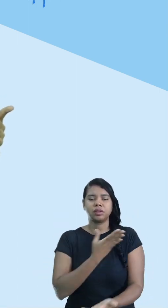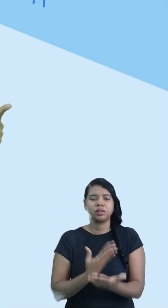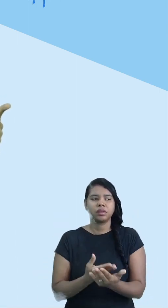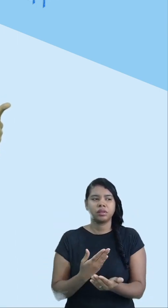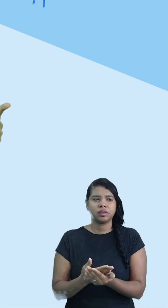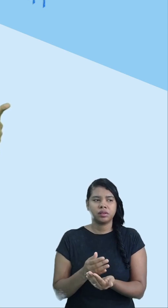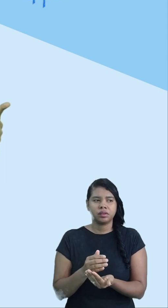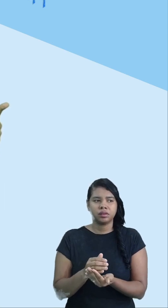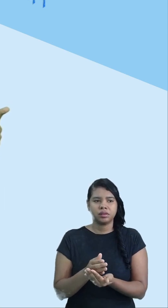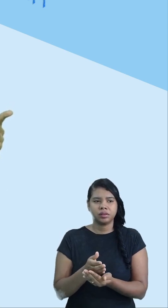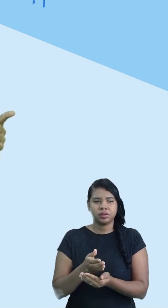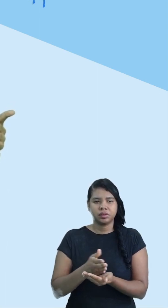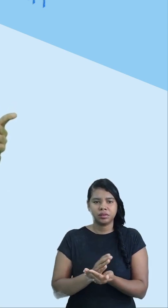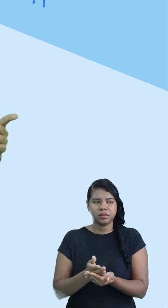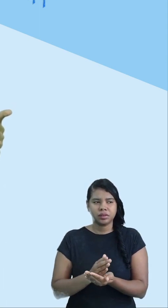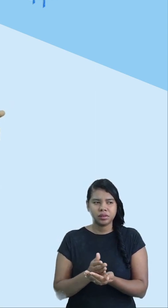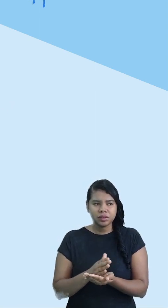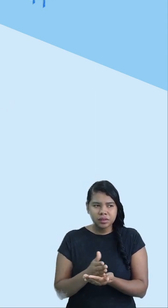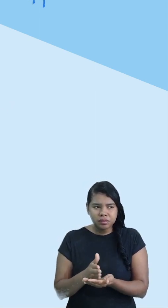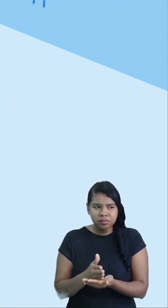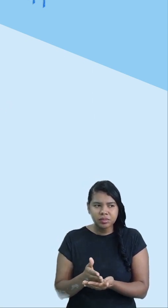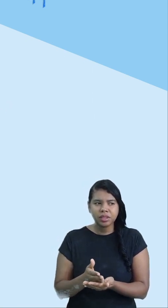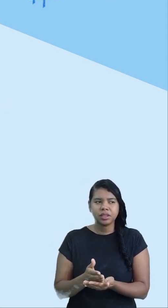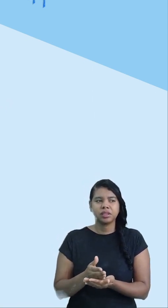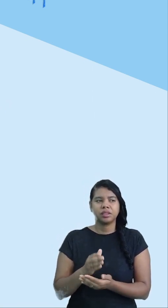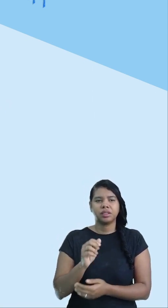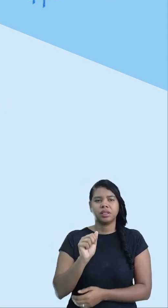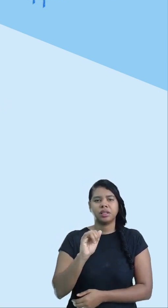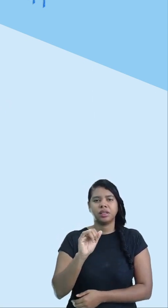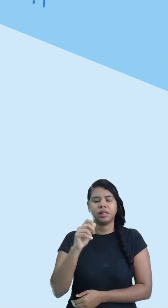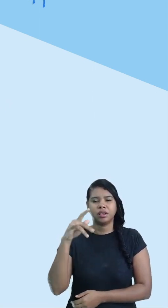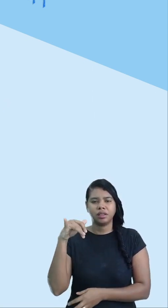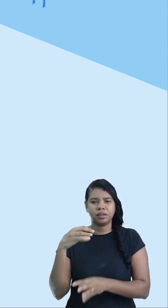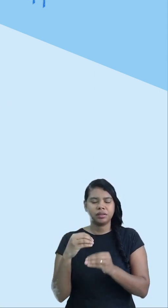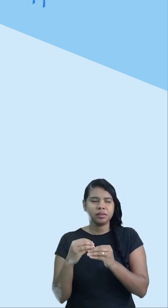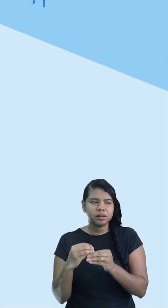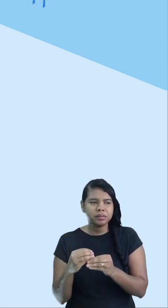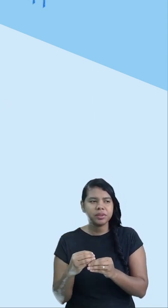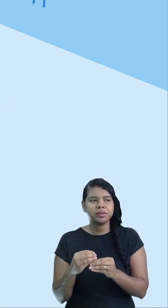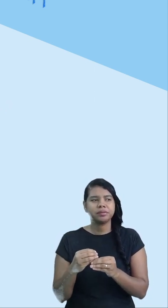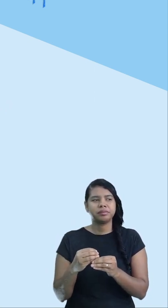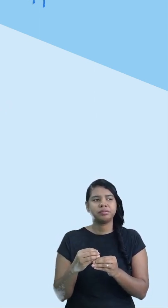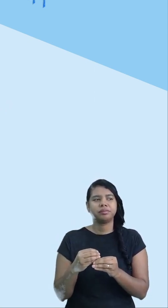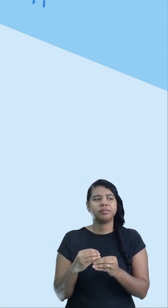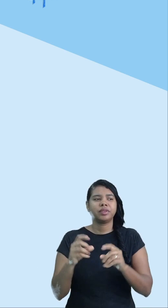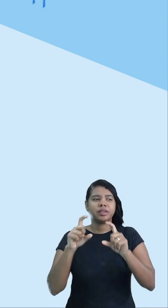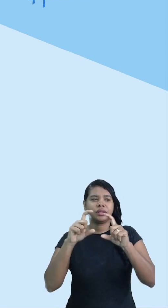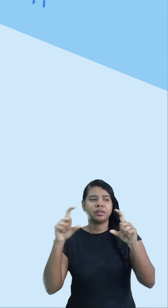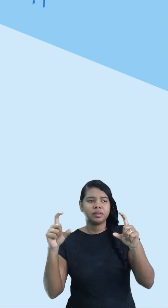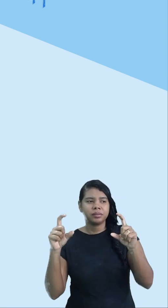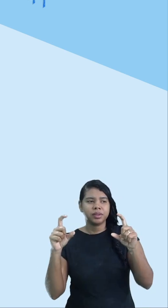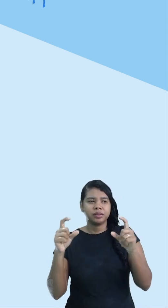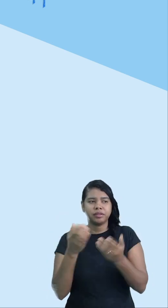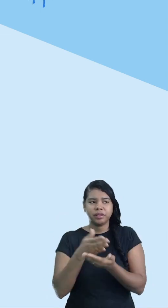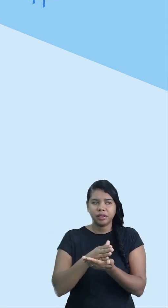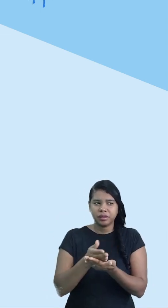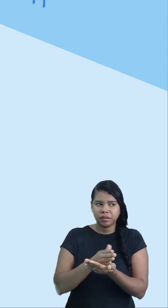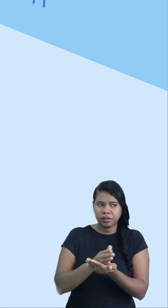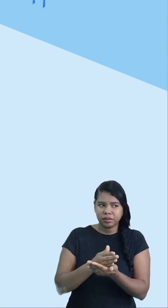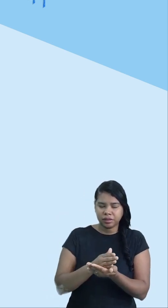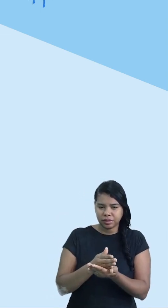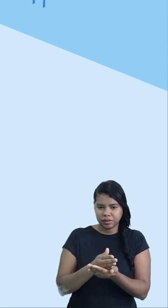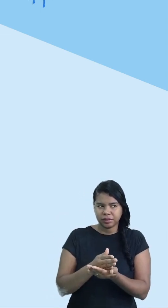macaxeira, aipim e mandioca. Aí tem lá, aipim, aí prefira mandioca, né? Porque